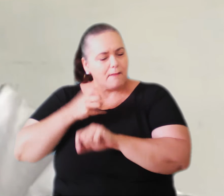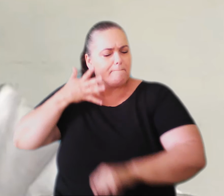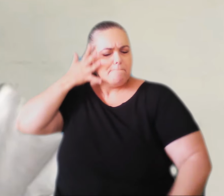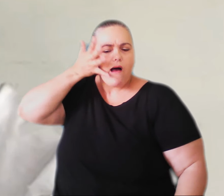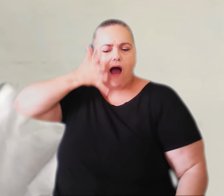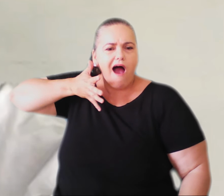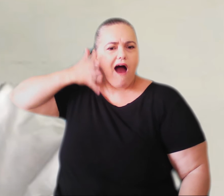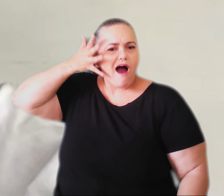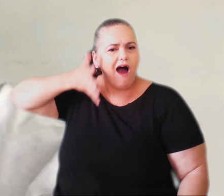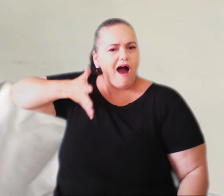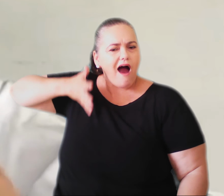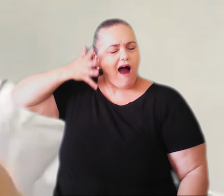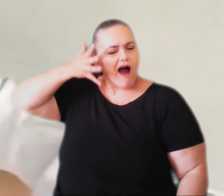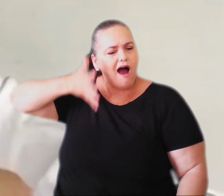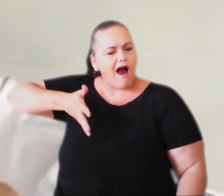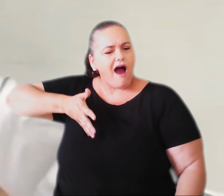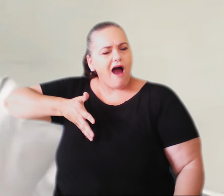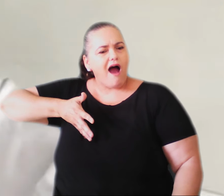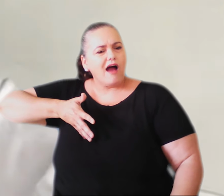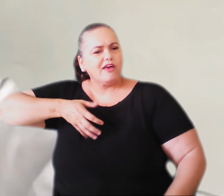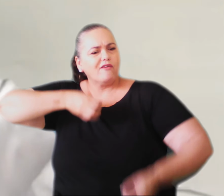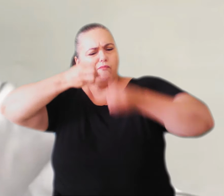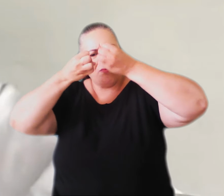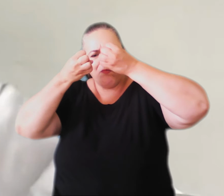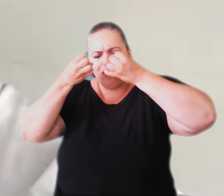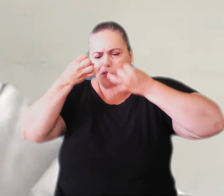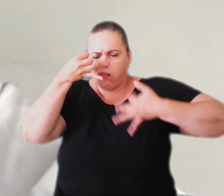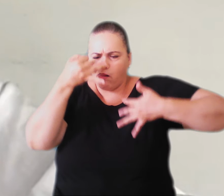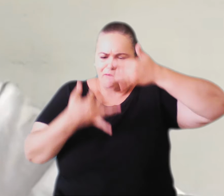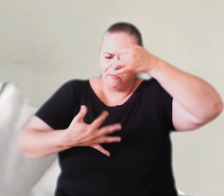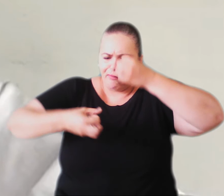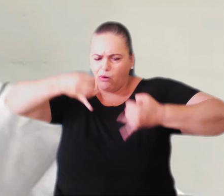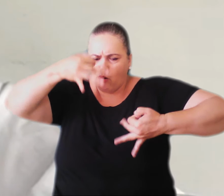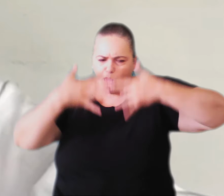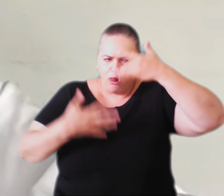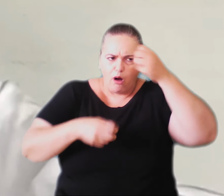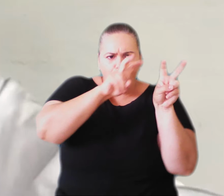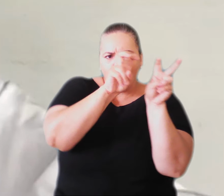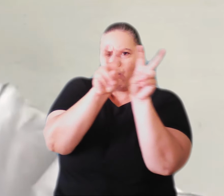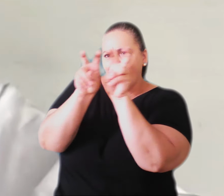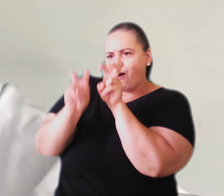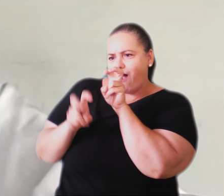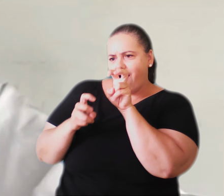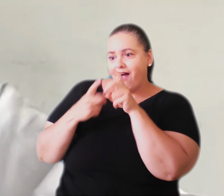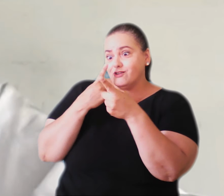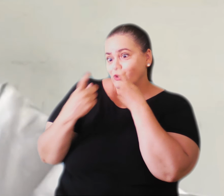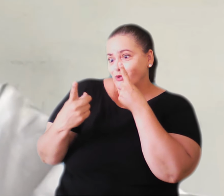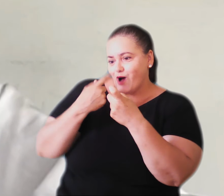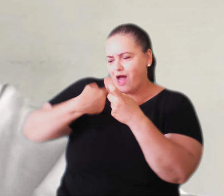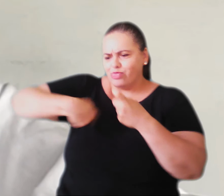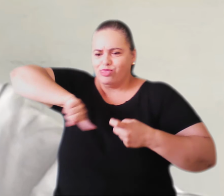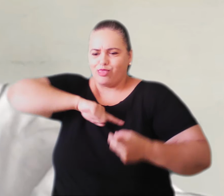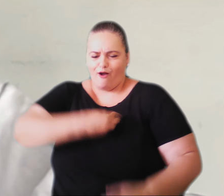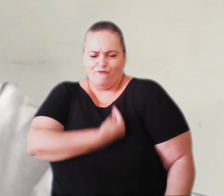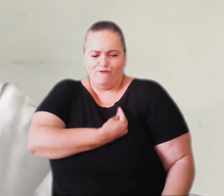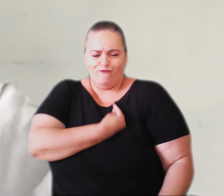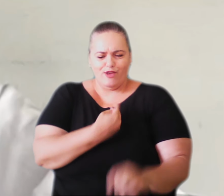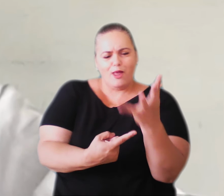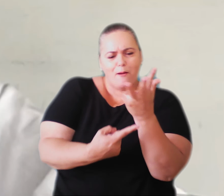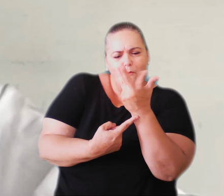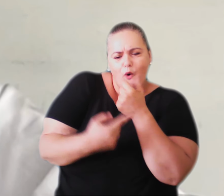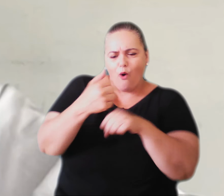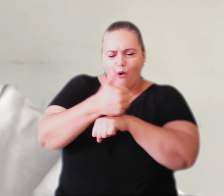palestrantes que discorriam sobre diversos assuntos que interessavam as nossas carreiras. Então, a